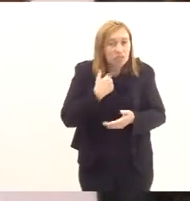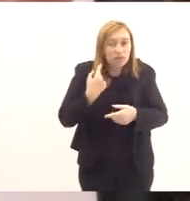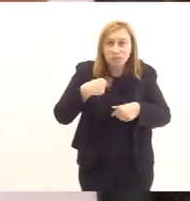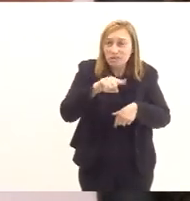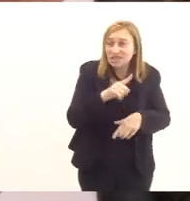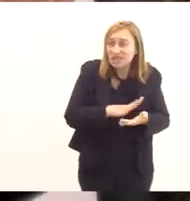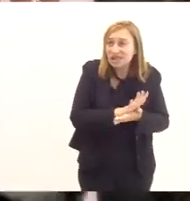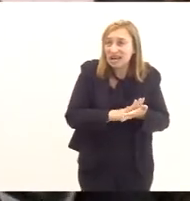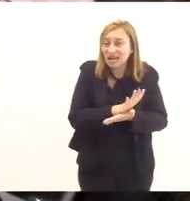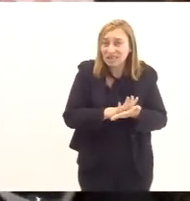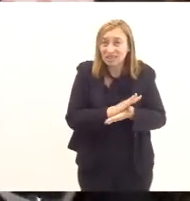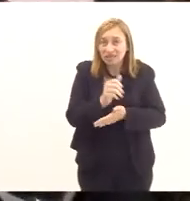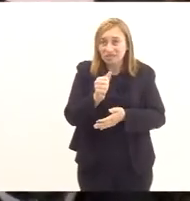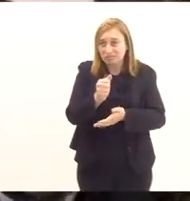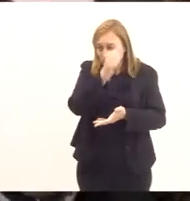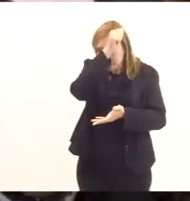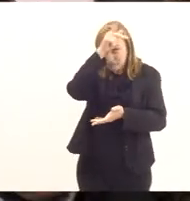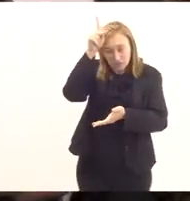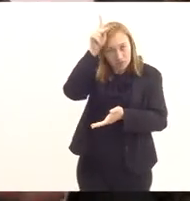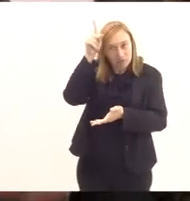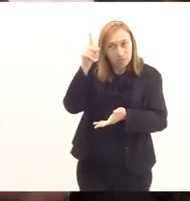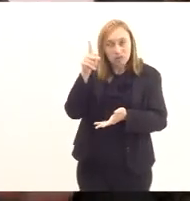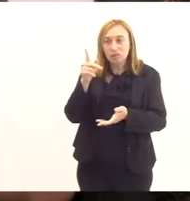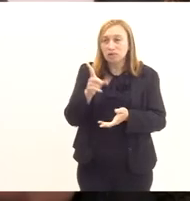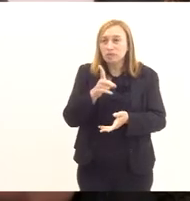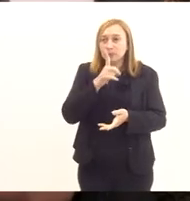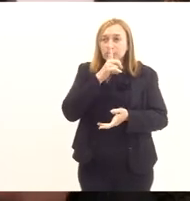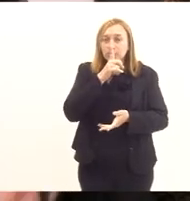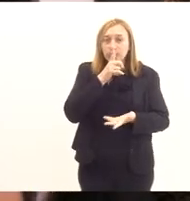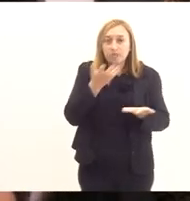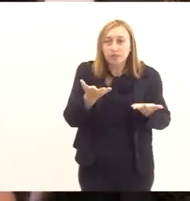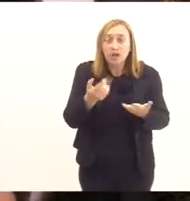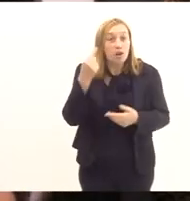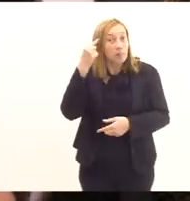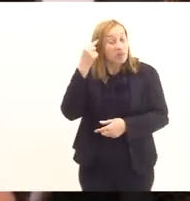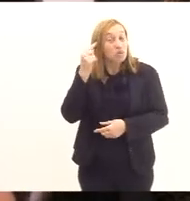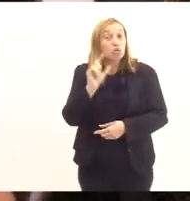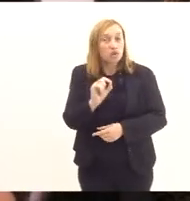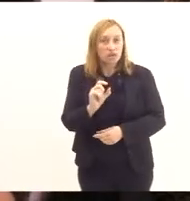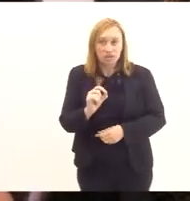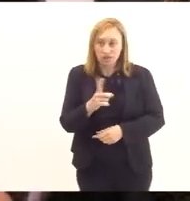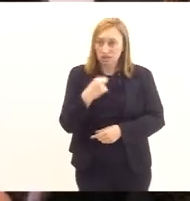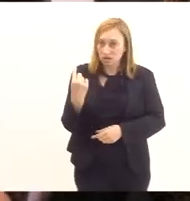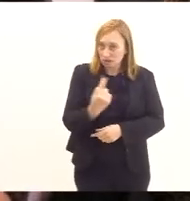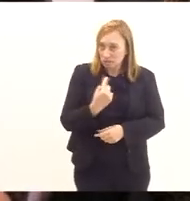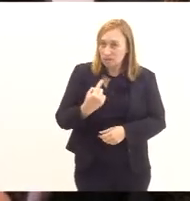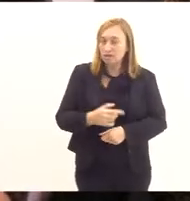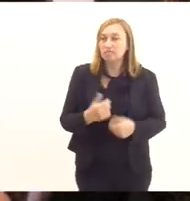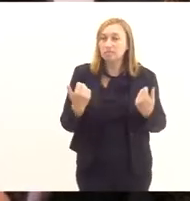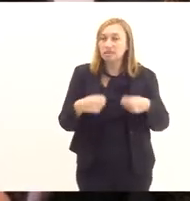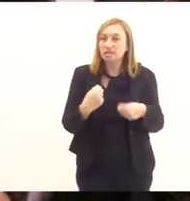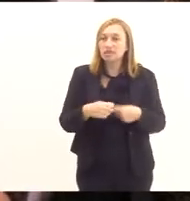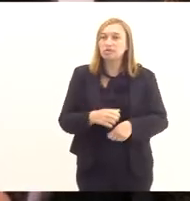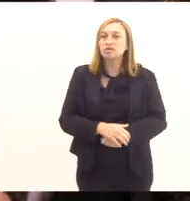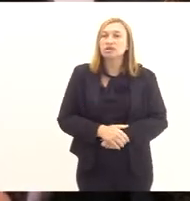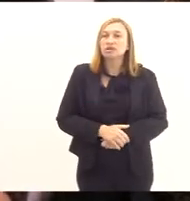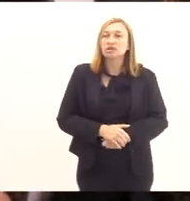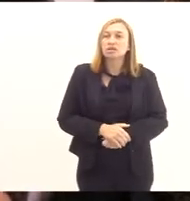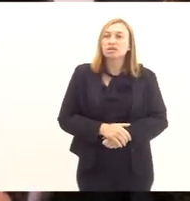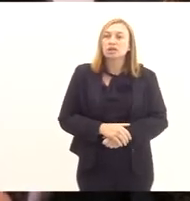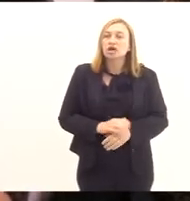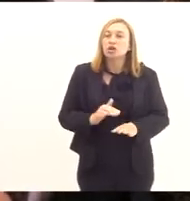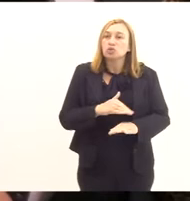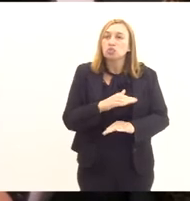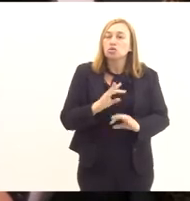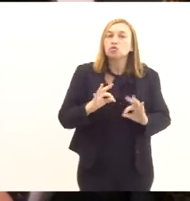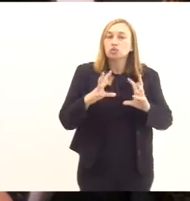de bibelô na prefeitura de Petrópolis o que eu penso que nós vamos pegar tudo isso